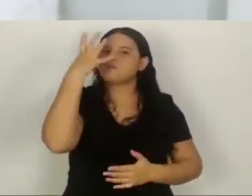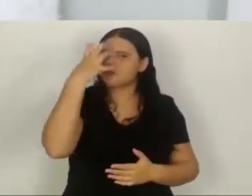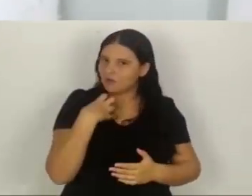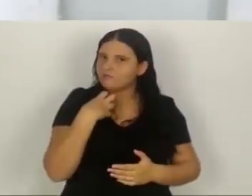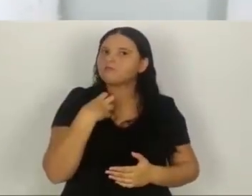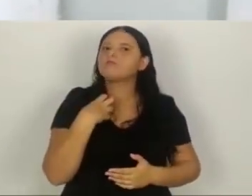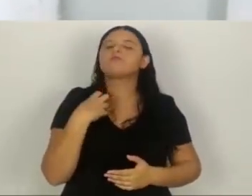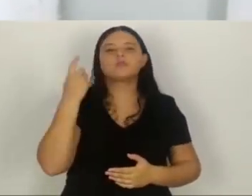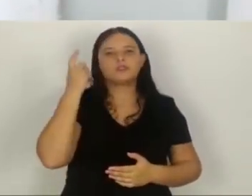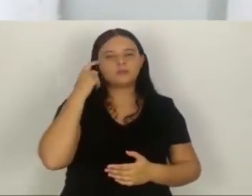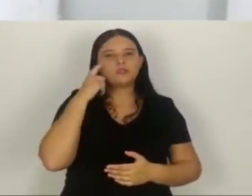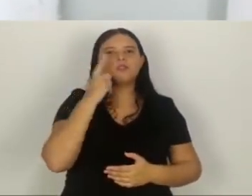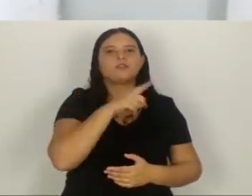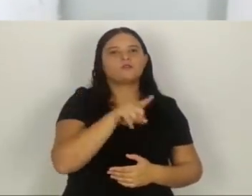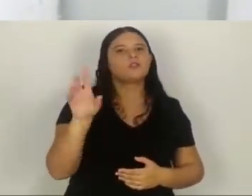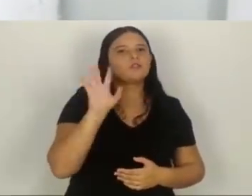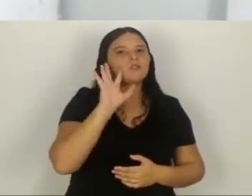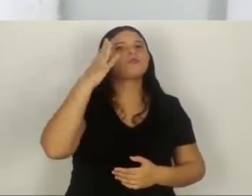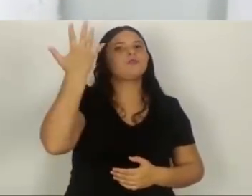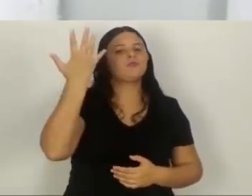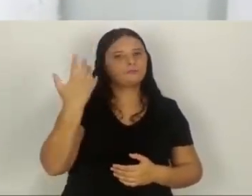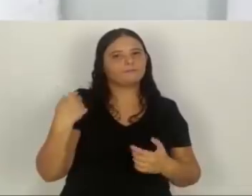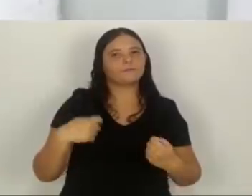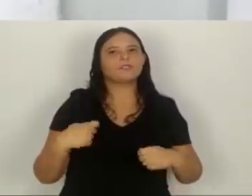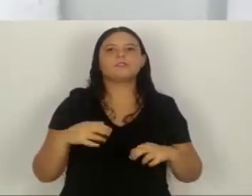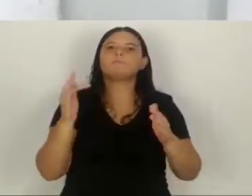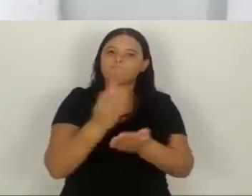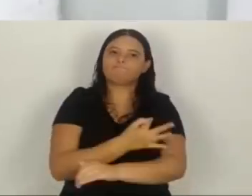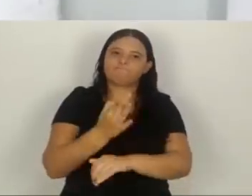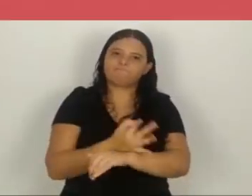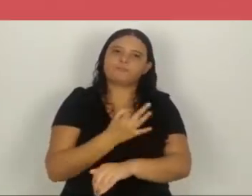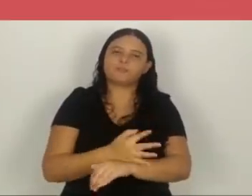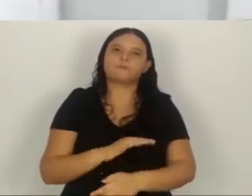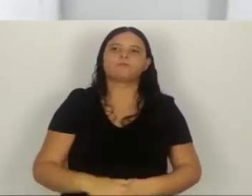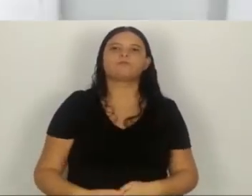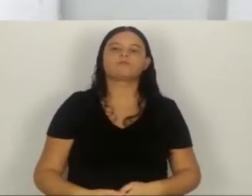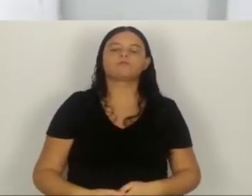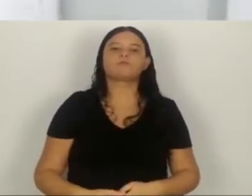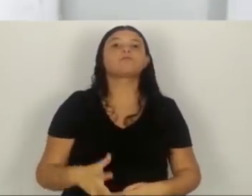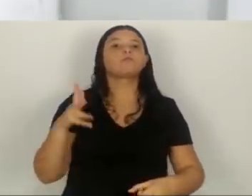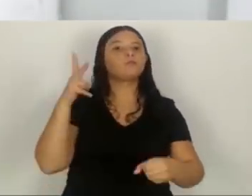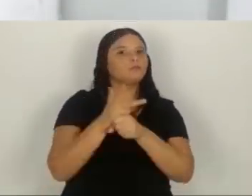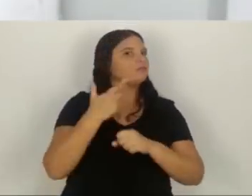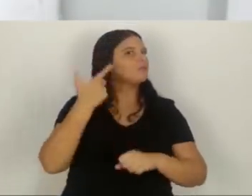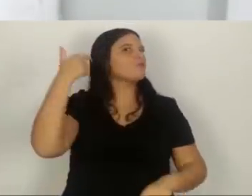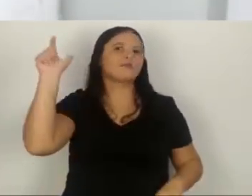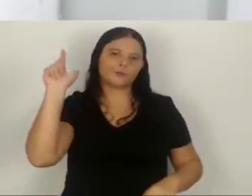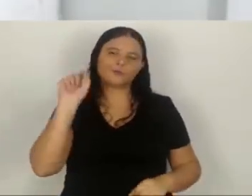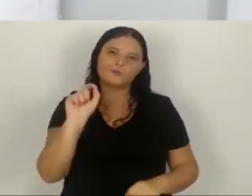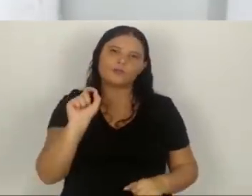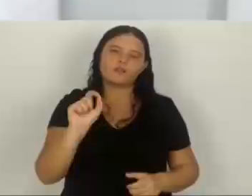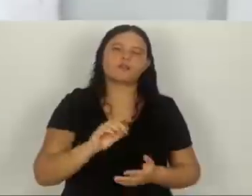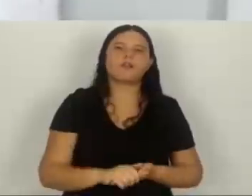definitiva a respeito, e aí vocês vão ter que resolver um abrindo mão, tá bom? Ah, e o outro é o